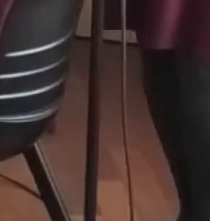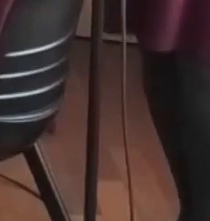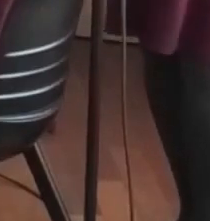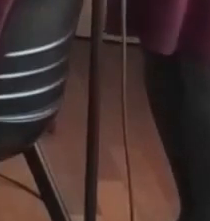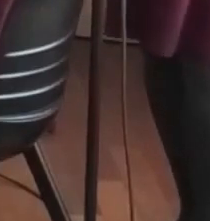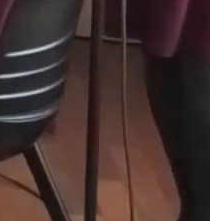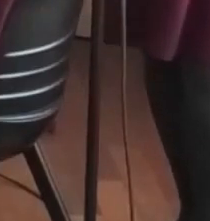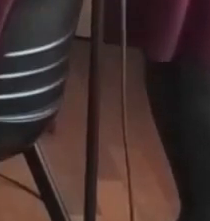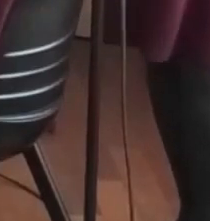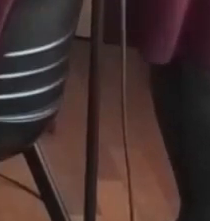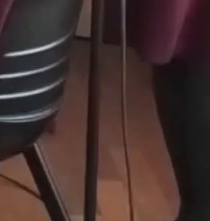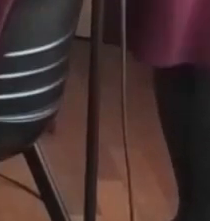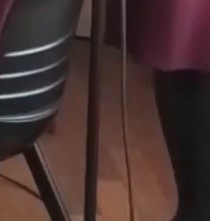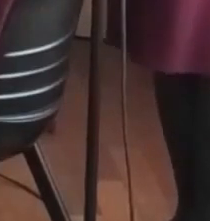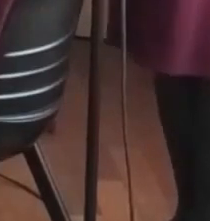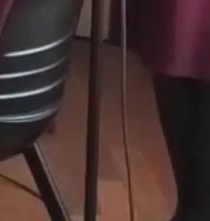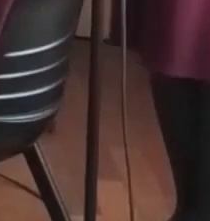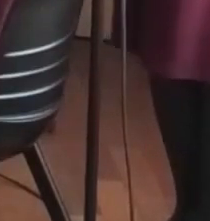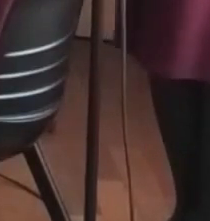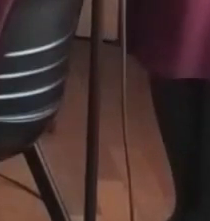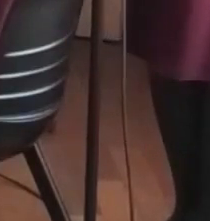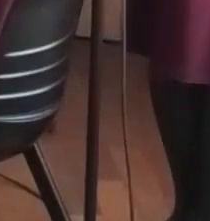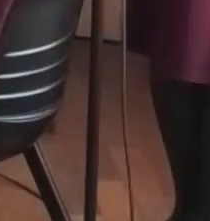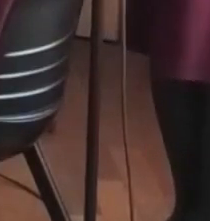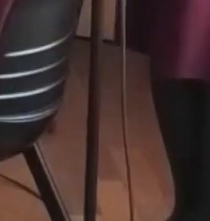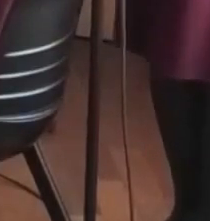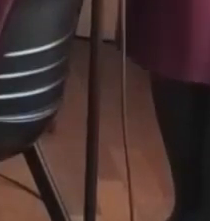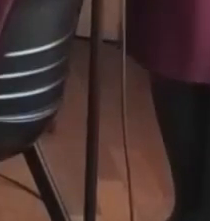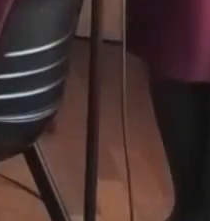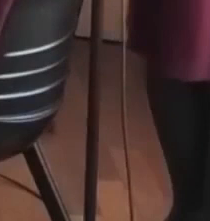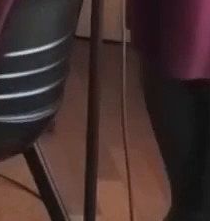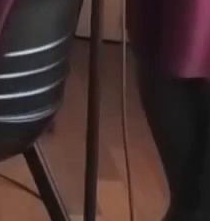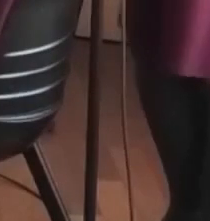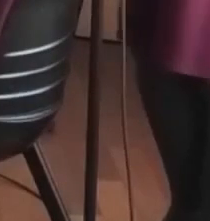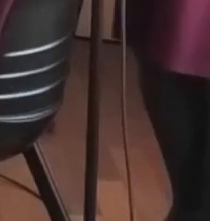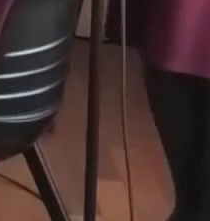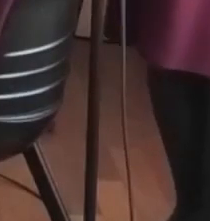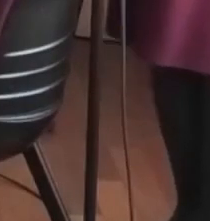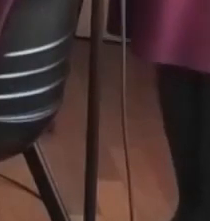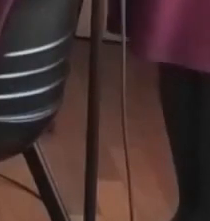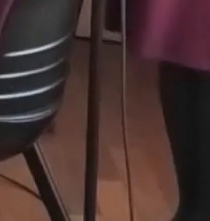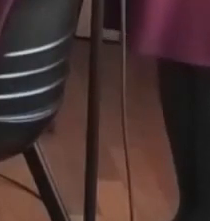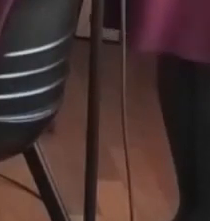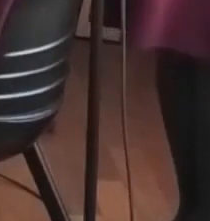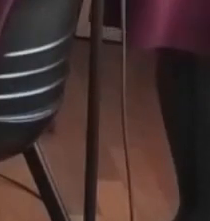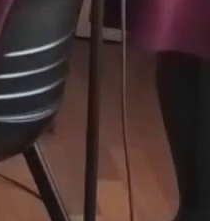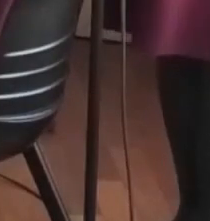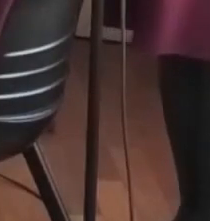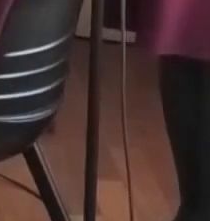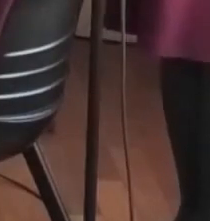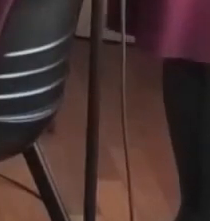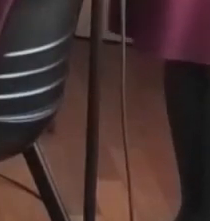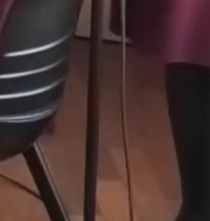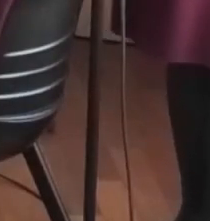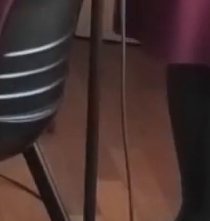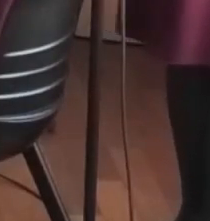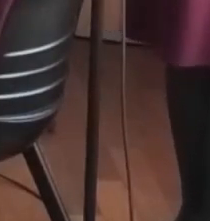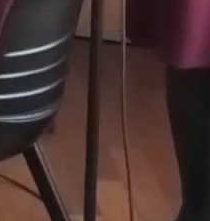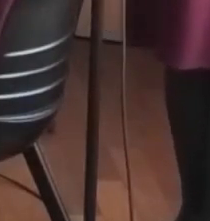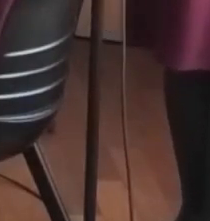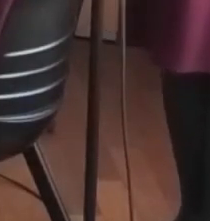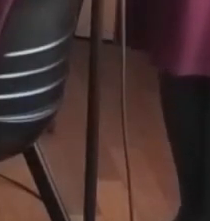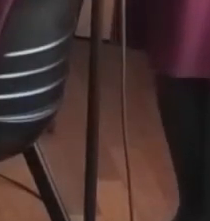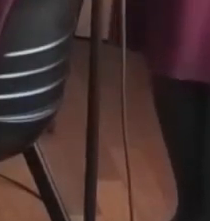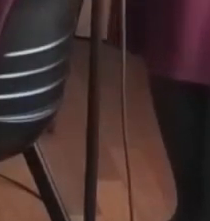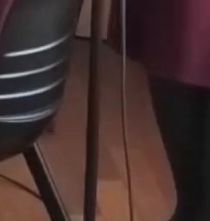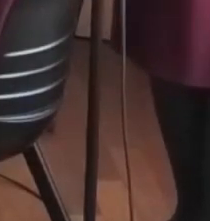que merece muito mais investigação, muito mais pesquisa, muito mais, merece ser base de muita investigação ainda na